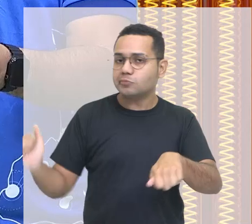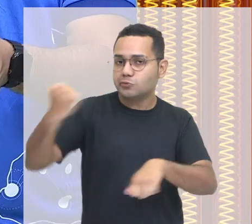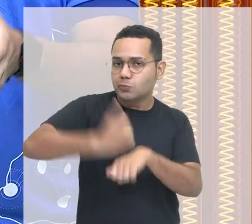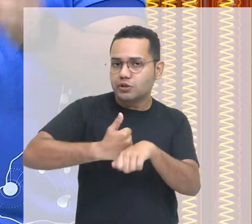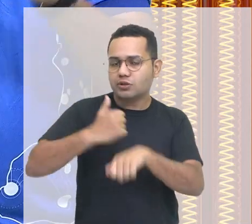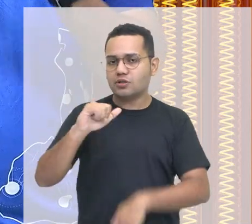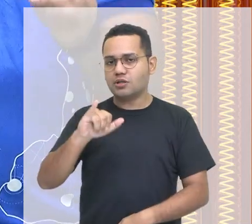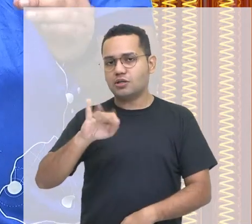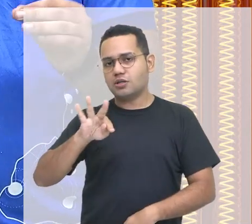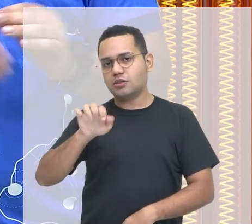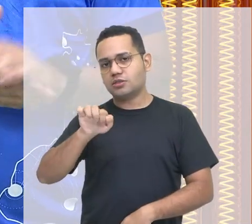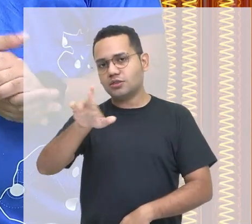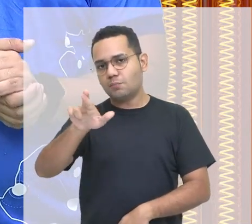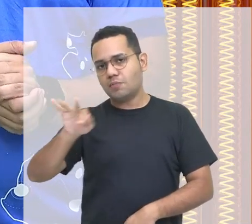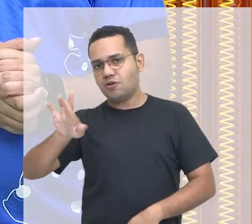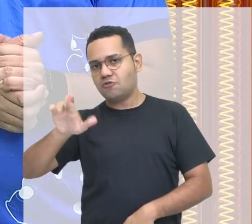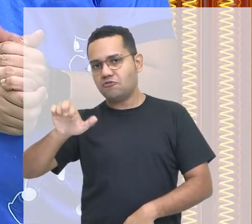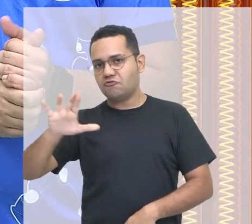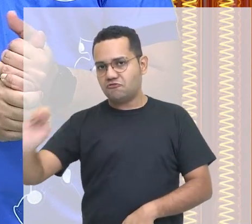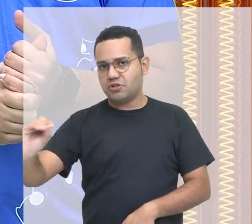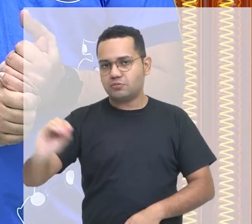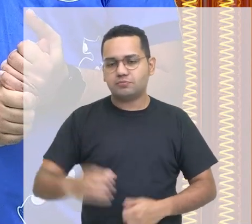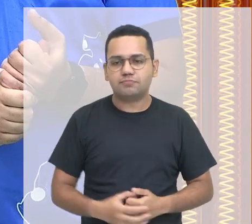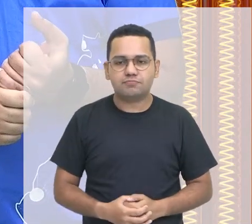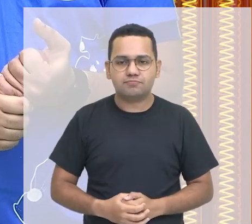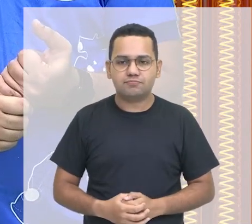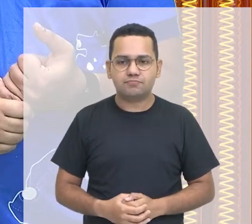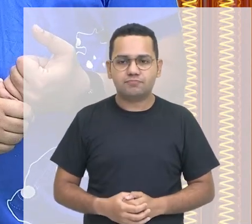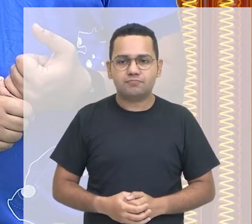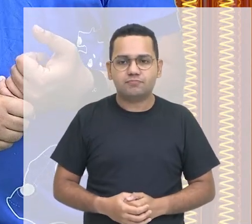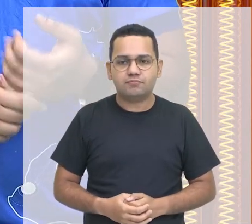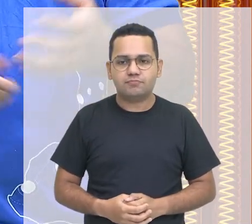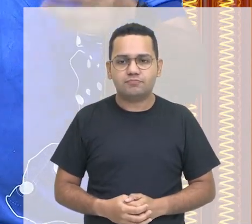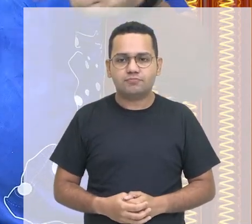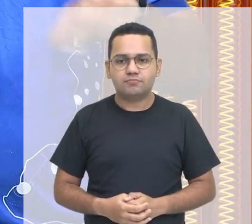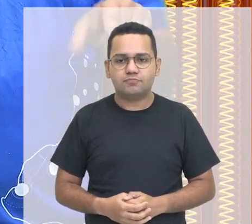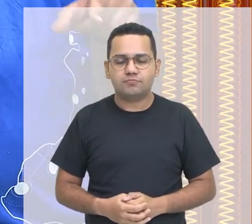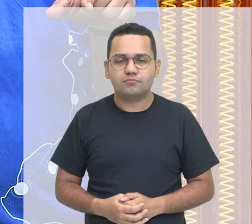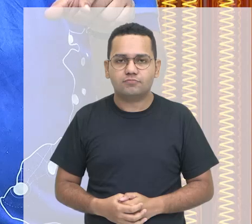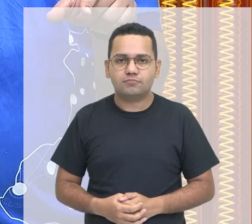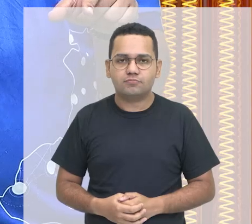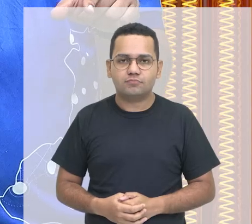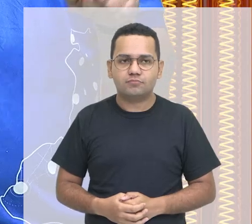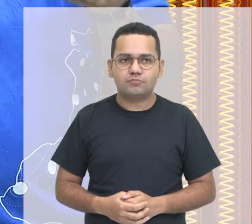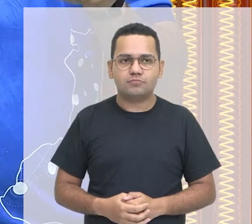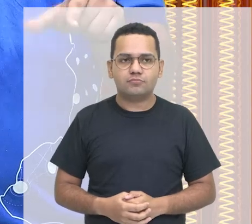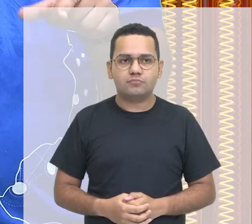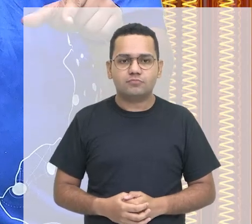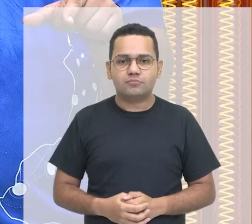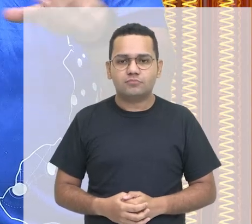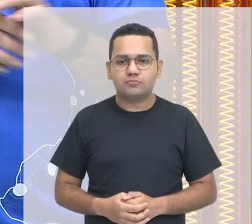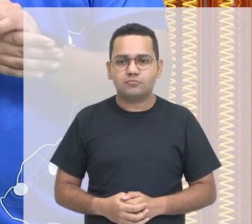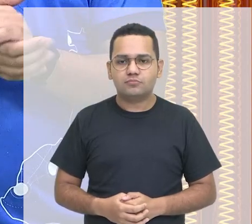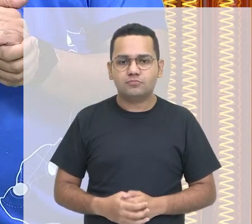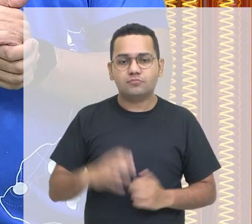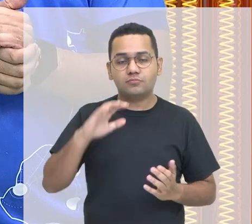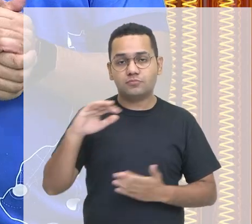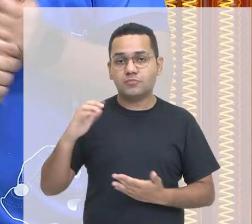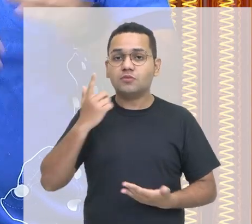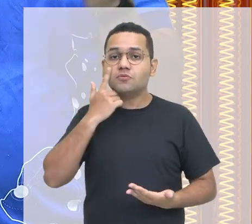Itamar Franco assumindo a presidência do Brasil. E dentro, né, do governo